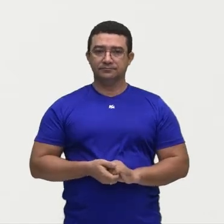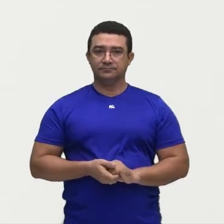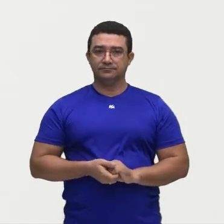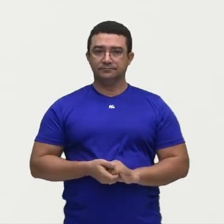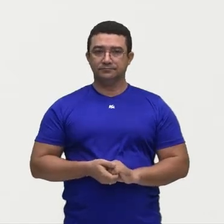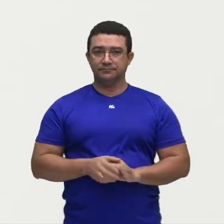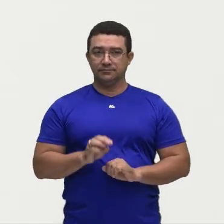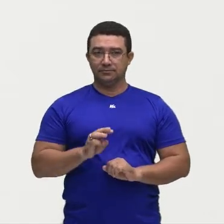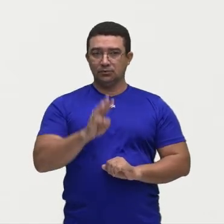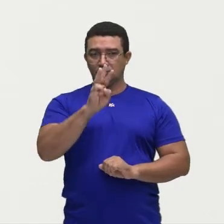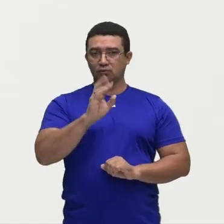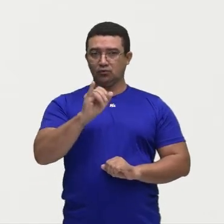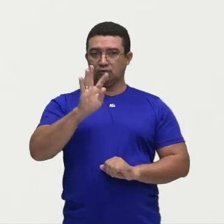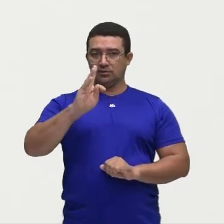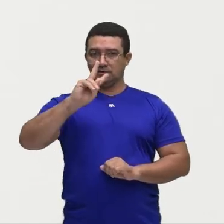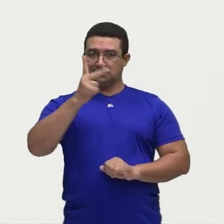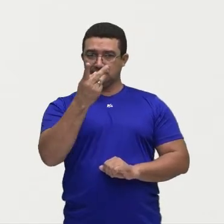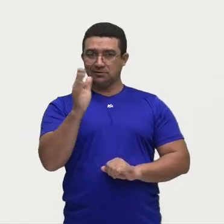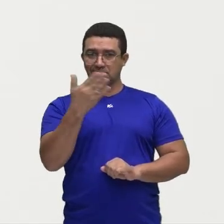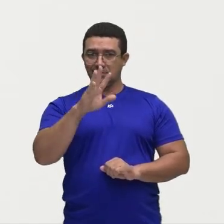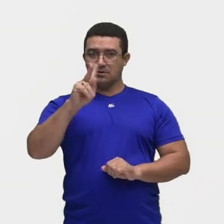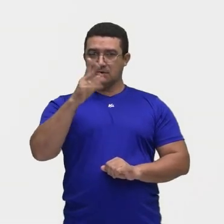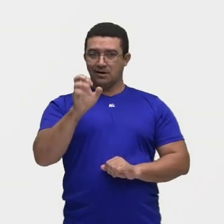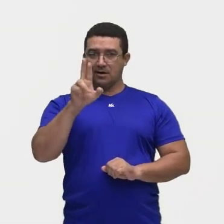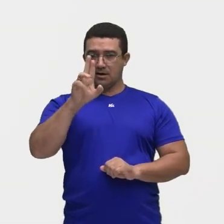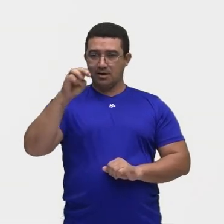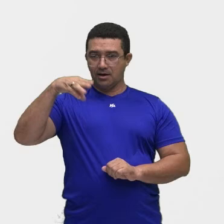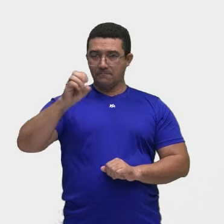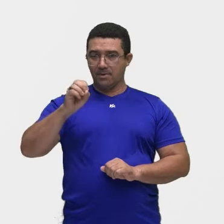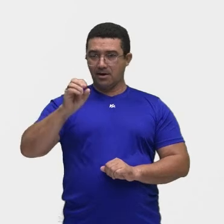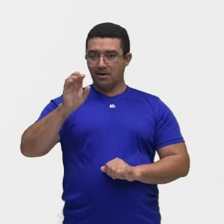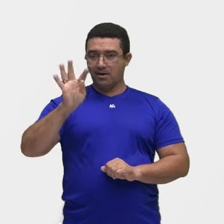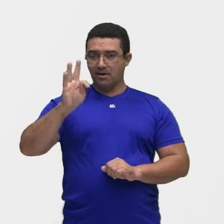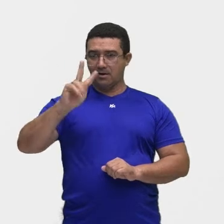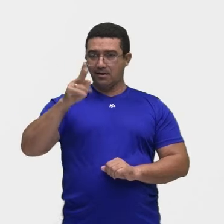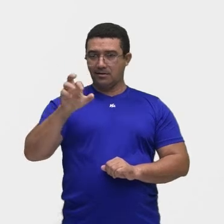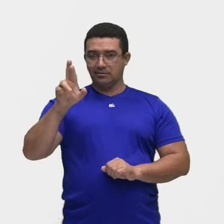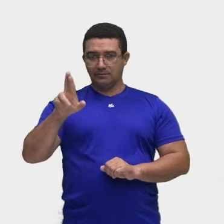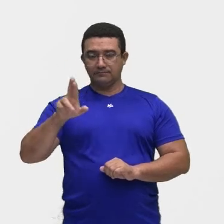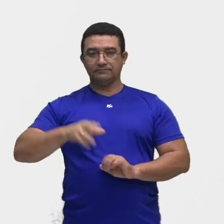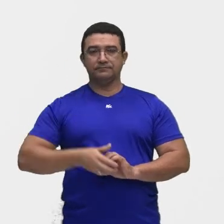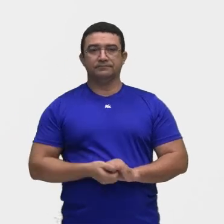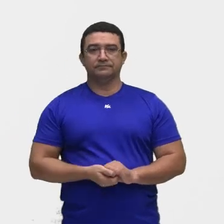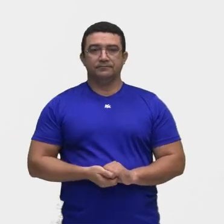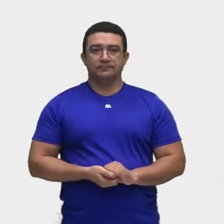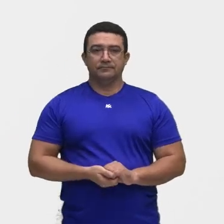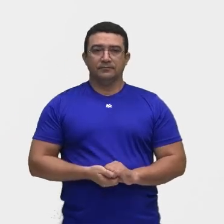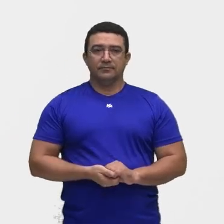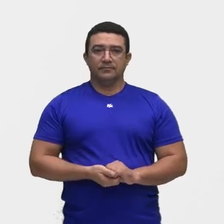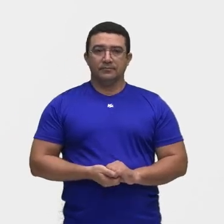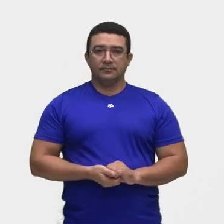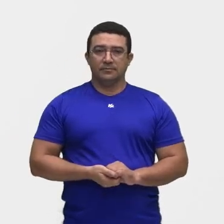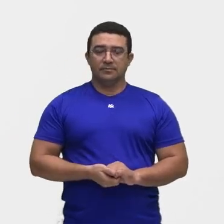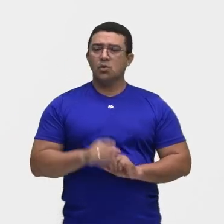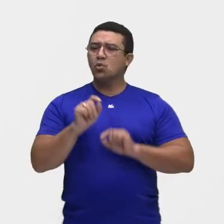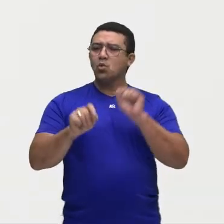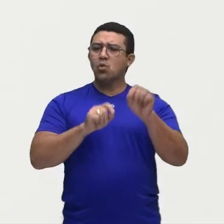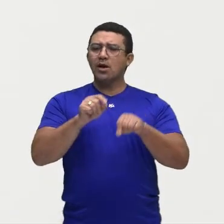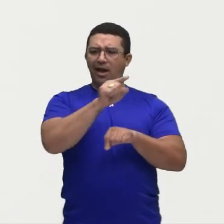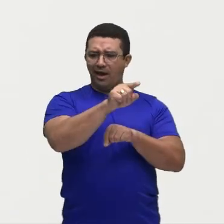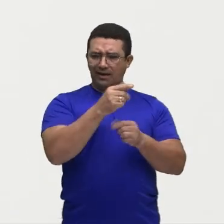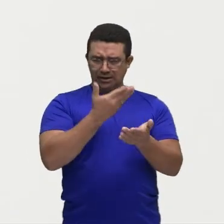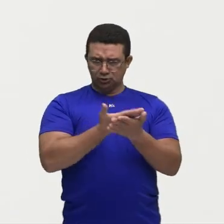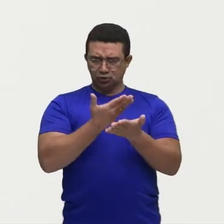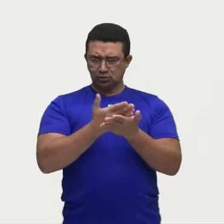dela. With her mother. Na próxima. What does she study? O que ela